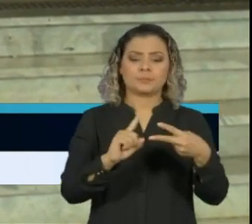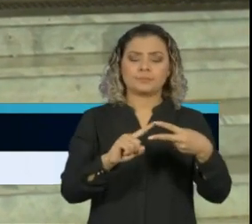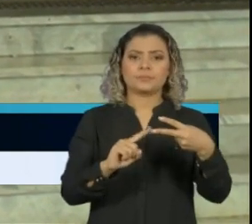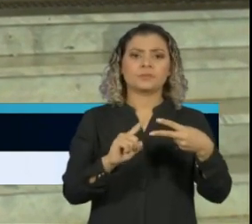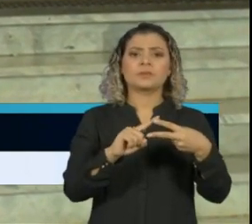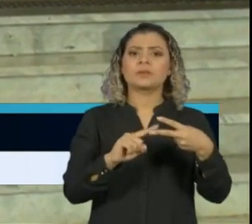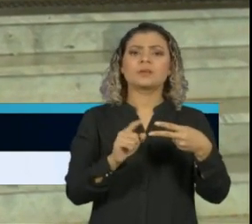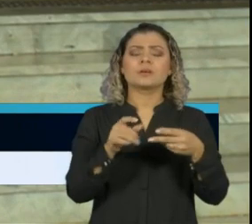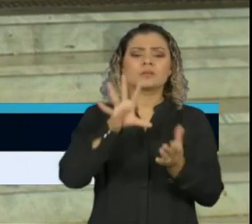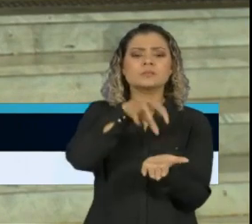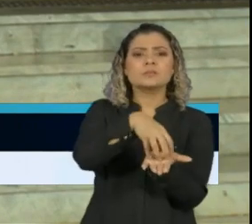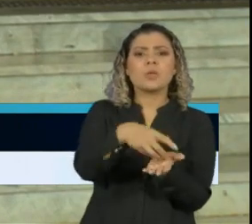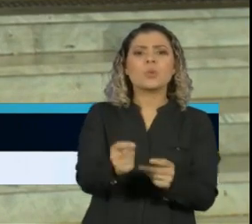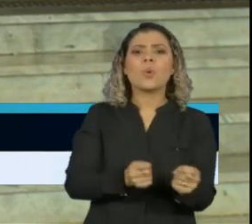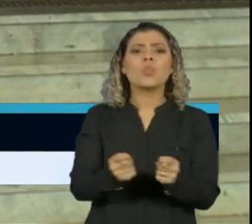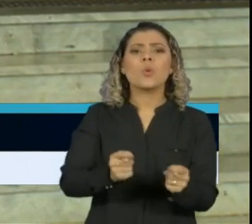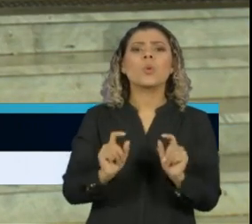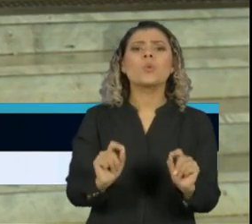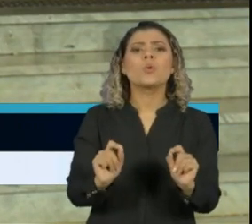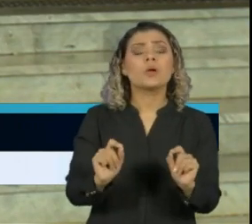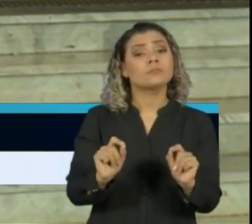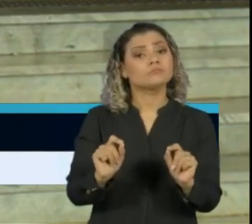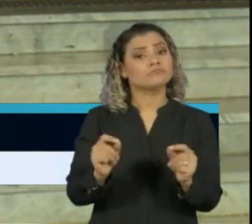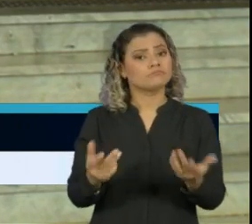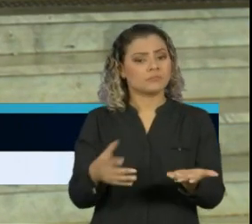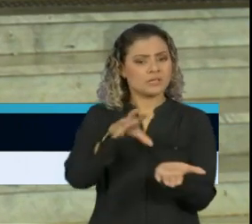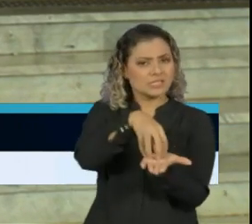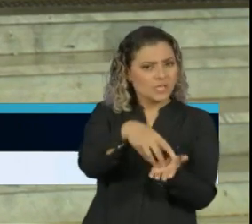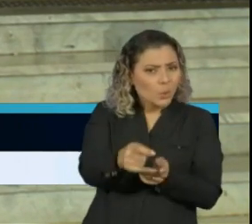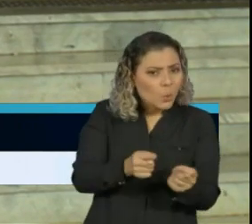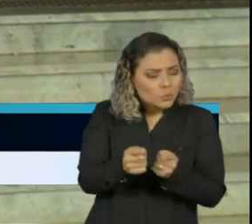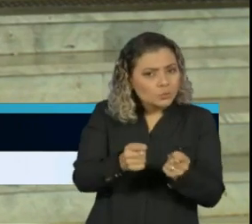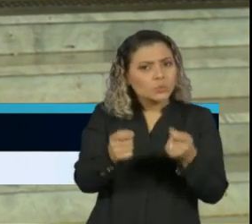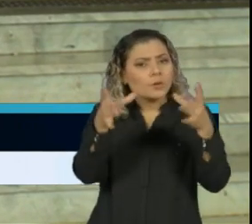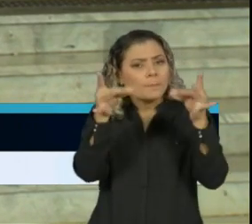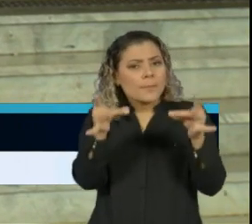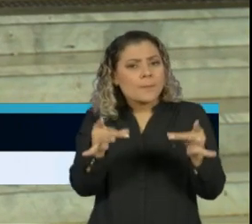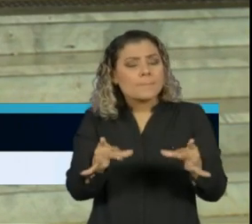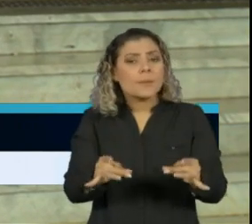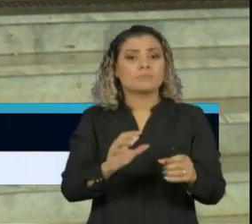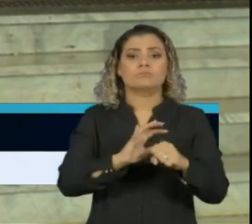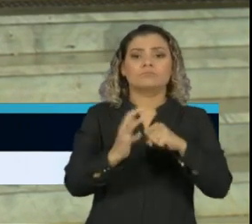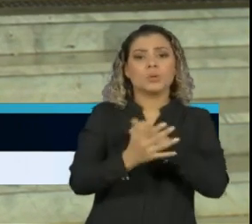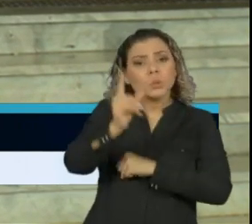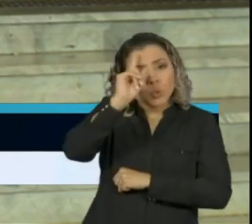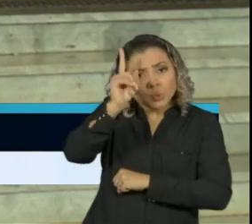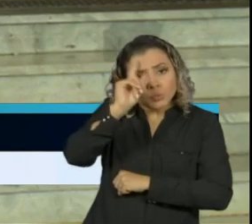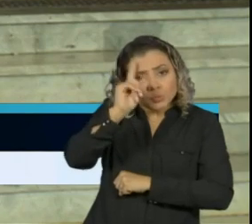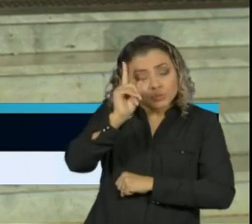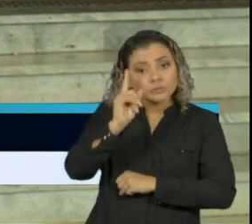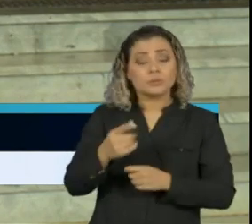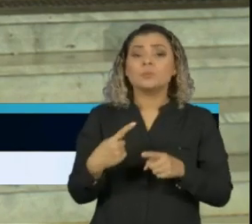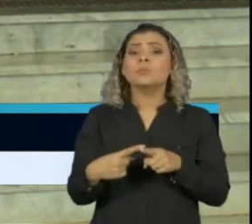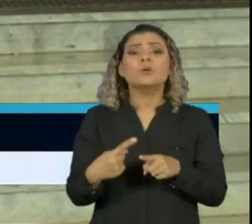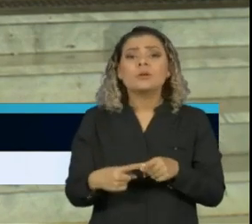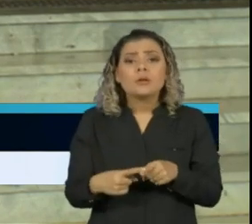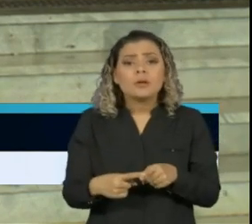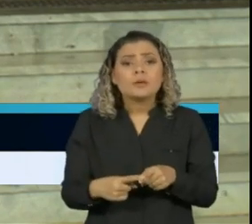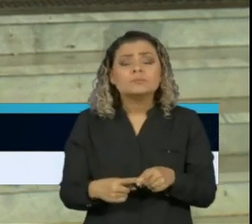de contingência? Nós vamos estar falando isto com mais assertividade todos os dias. Esse centro de